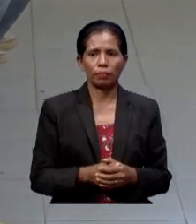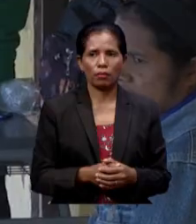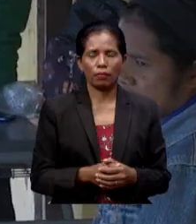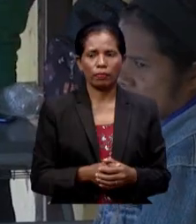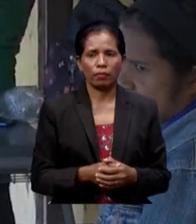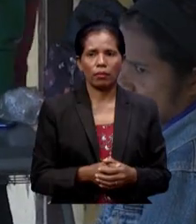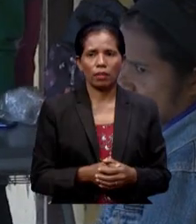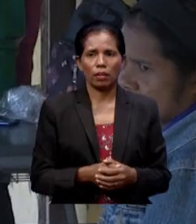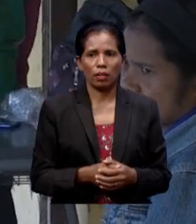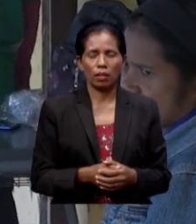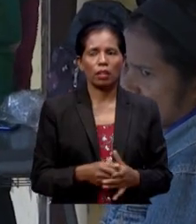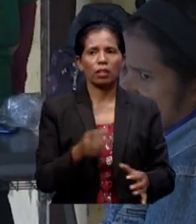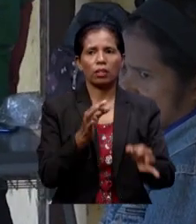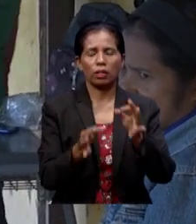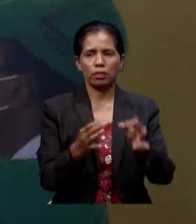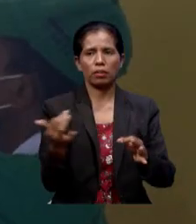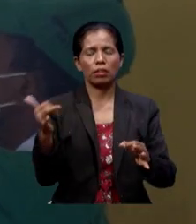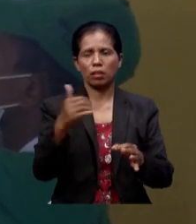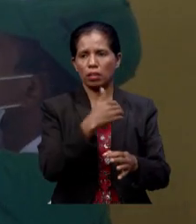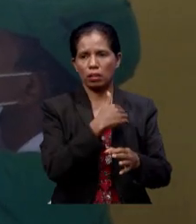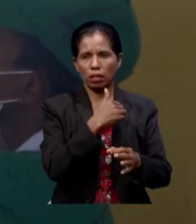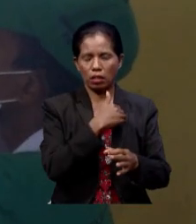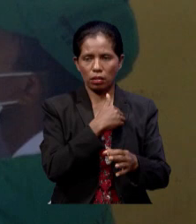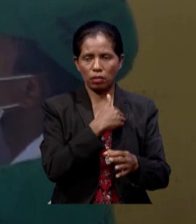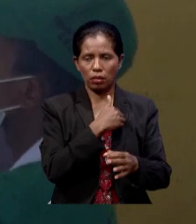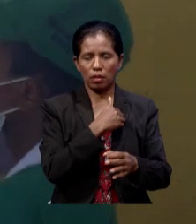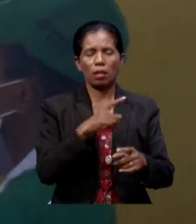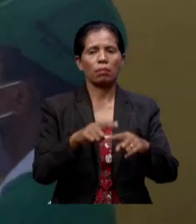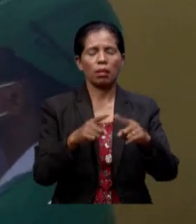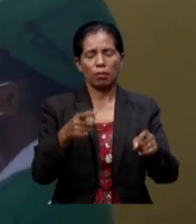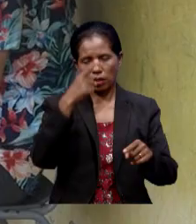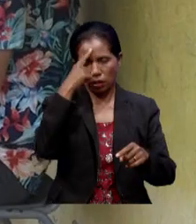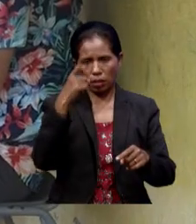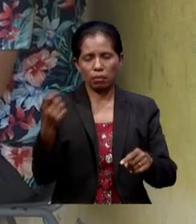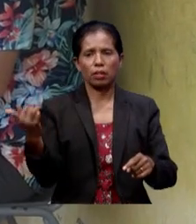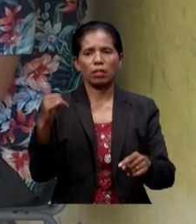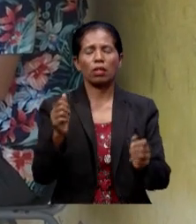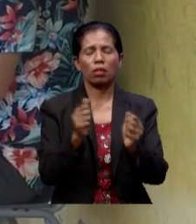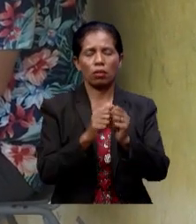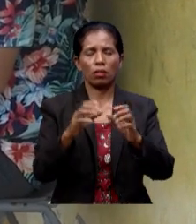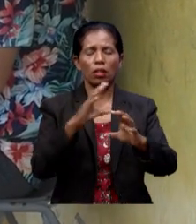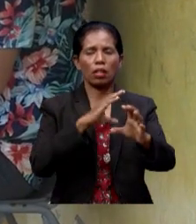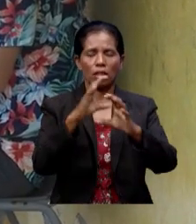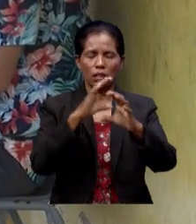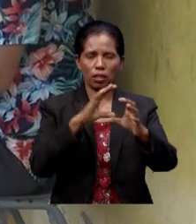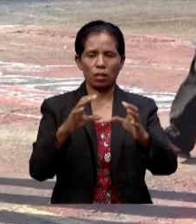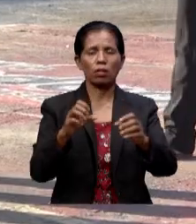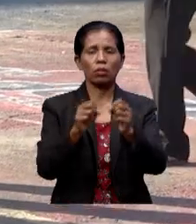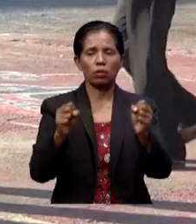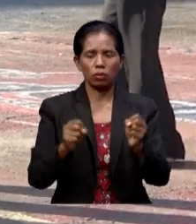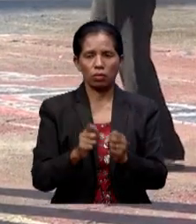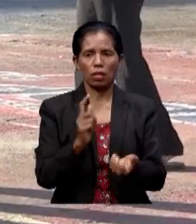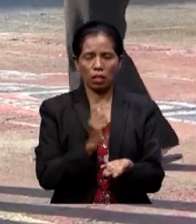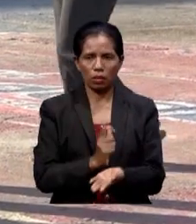possivelmente, mesmo se a cidade atualiza, mas também se o cartão eleitoral unidade suco Atauro Nenian.